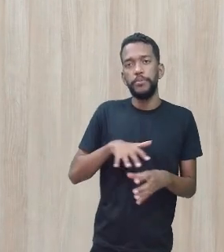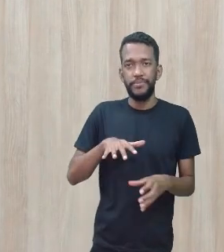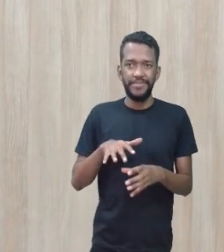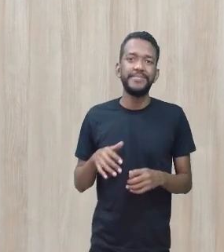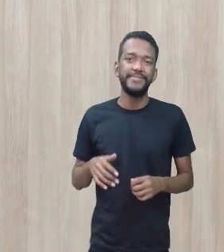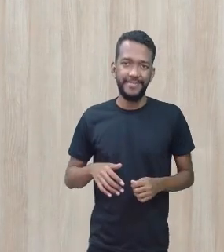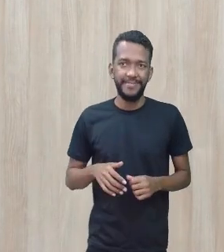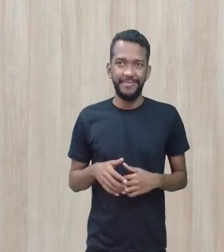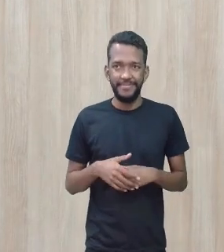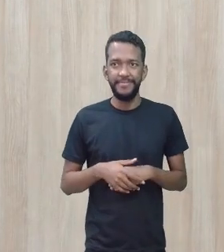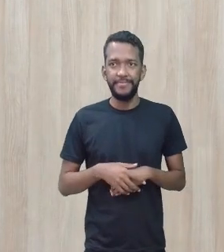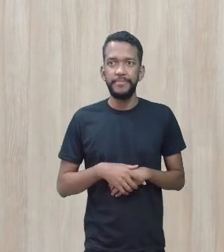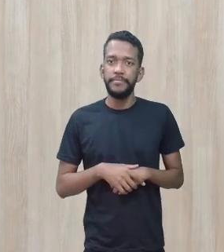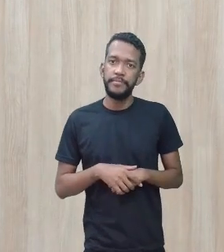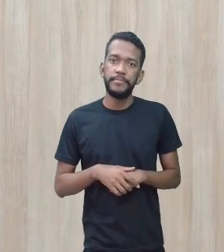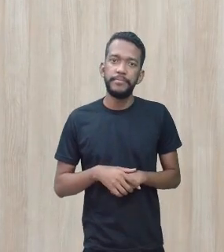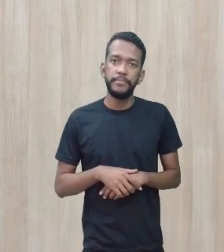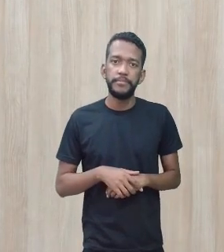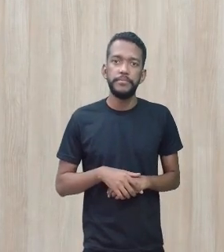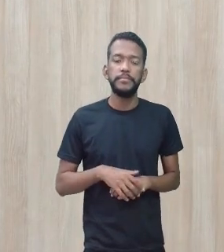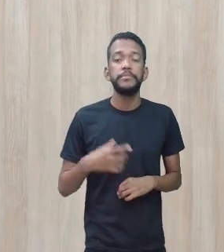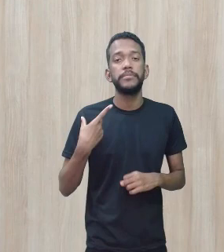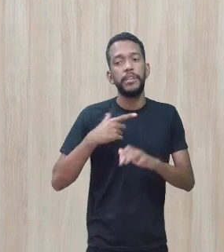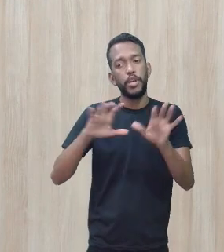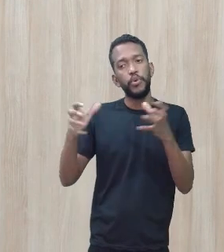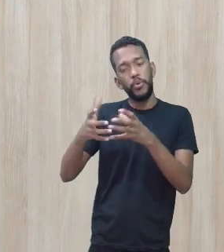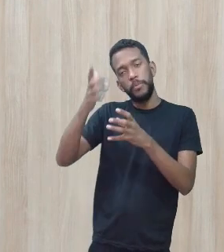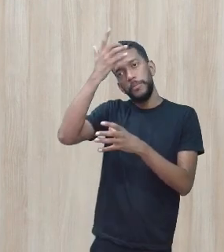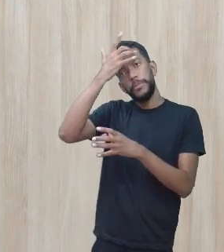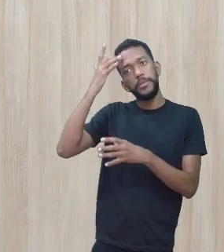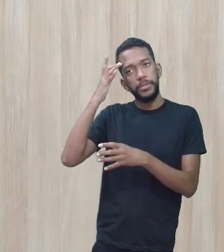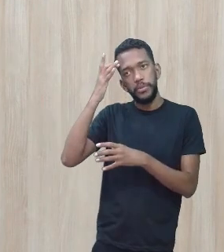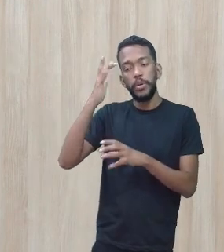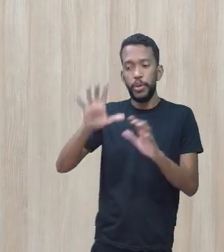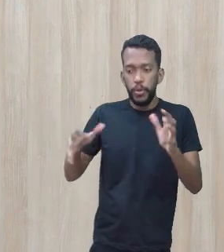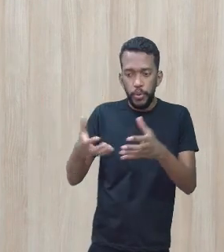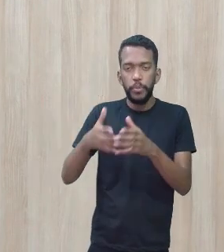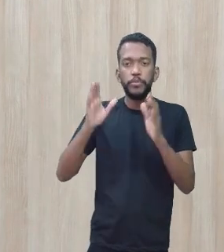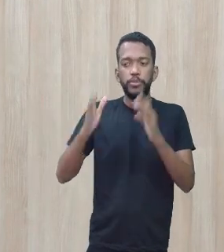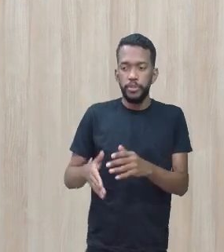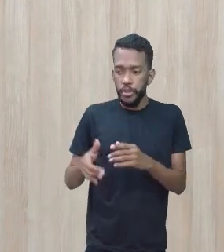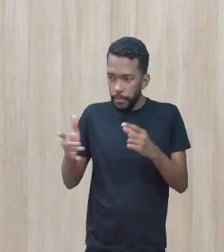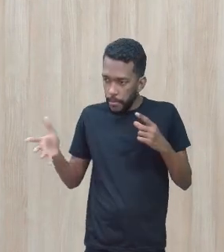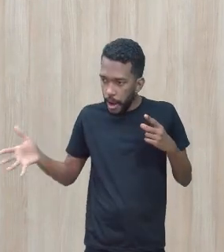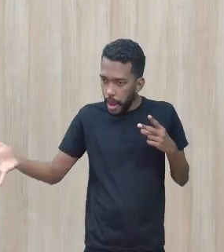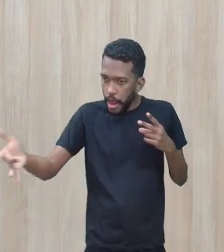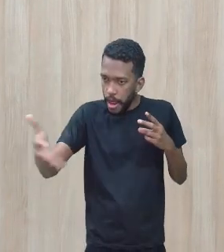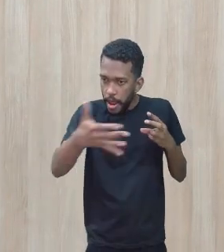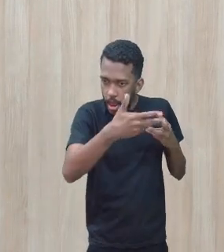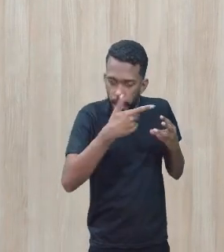Lembra disso? Foi entrevistado um grupo de pessoas e desse grupo foram tiradas essas